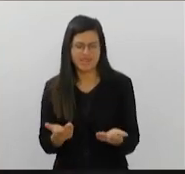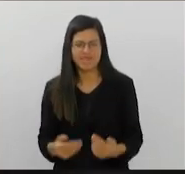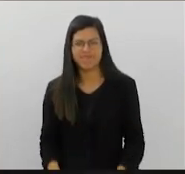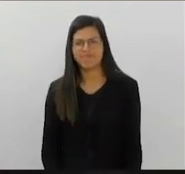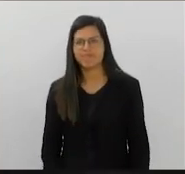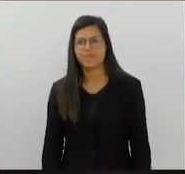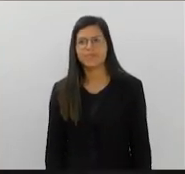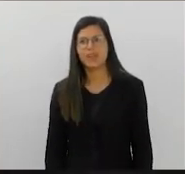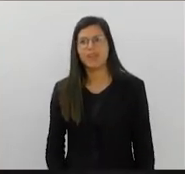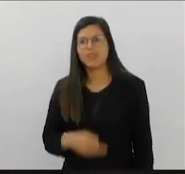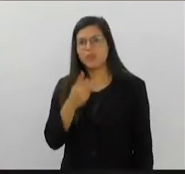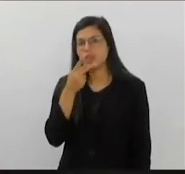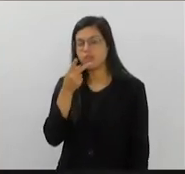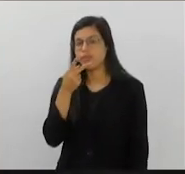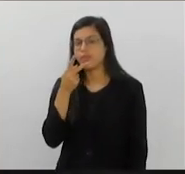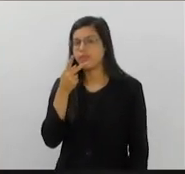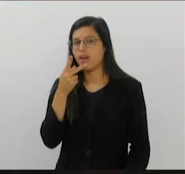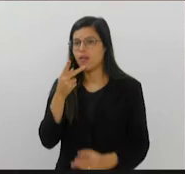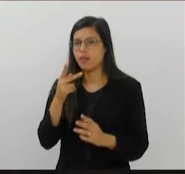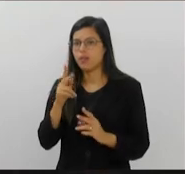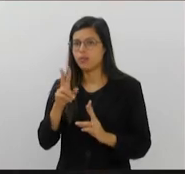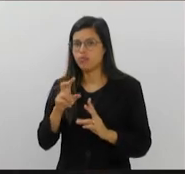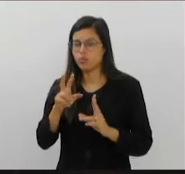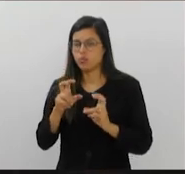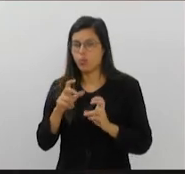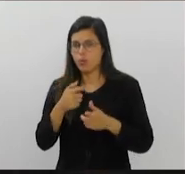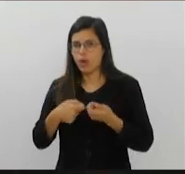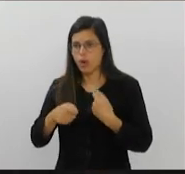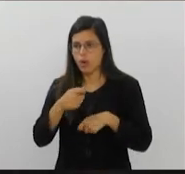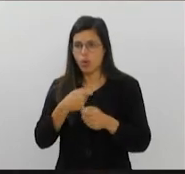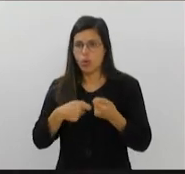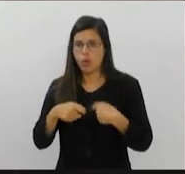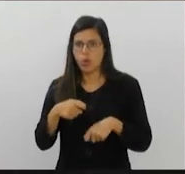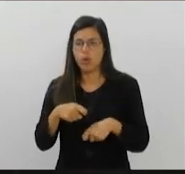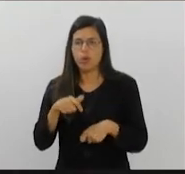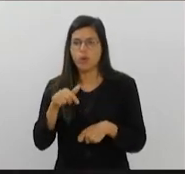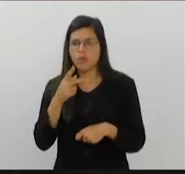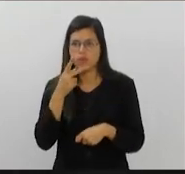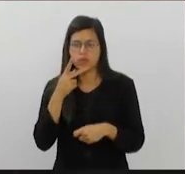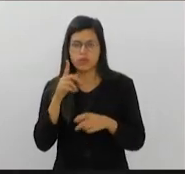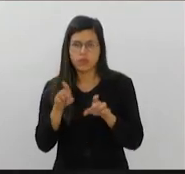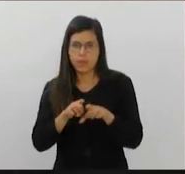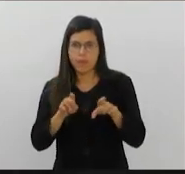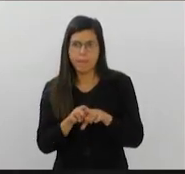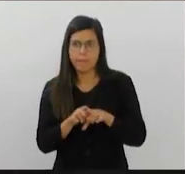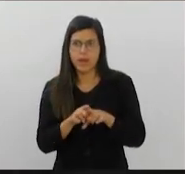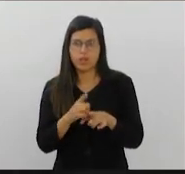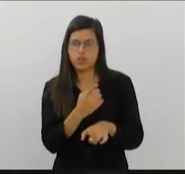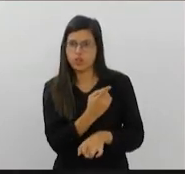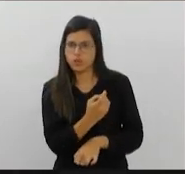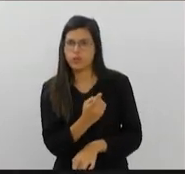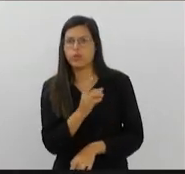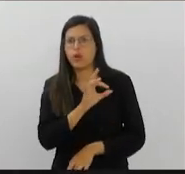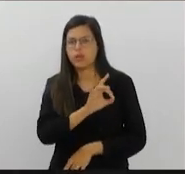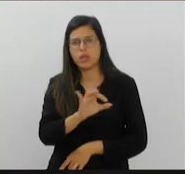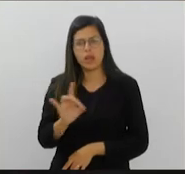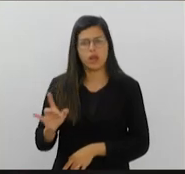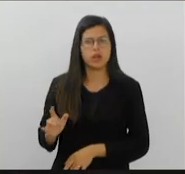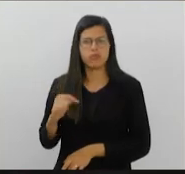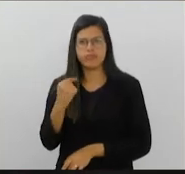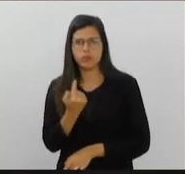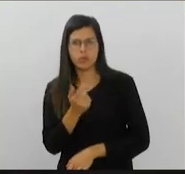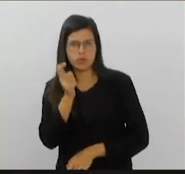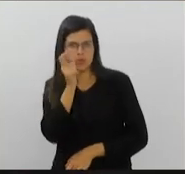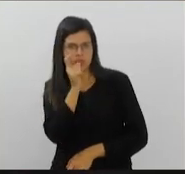Quando a gente fala de não só da matriz econômica, a gente fala das individualidades, de como a gente aprende, dos nossos